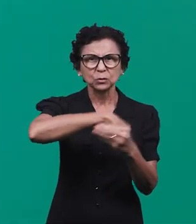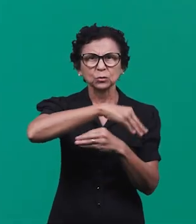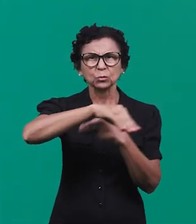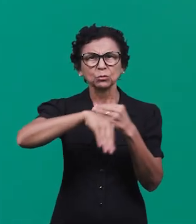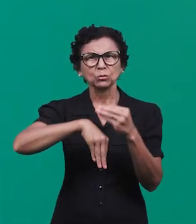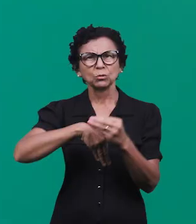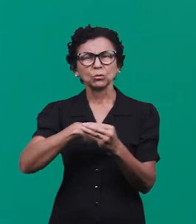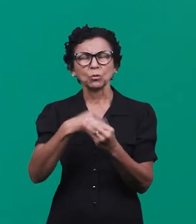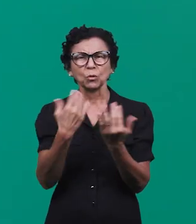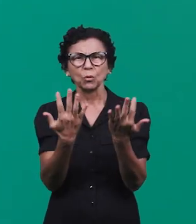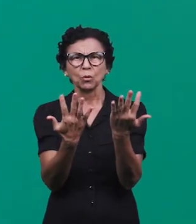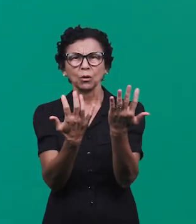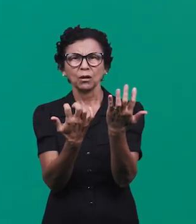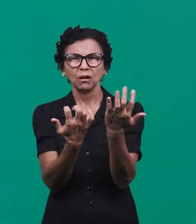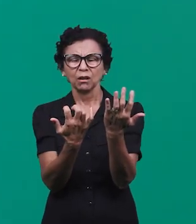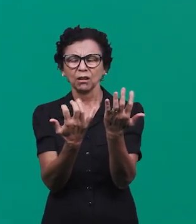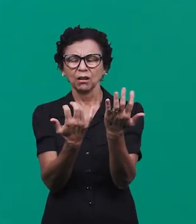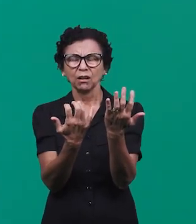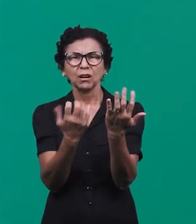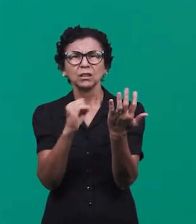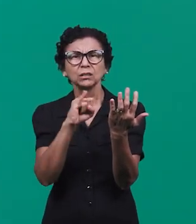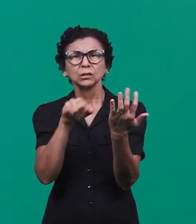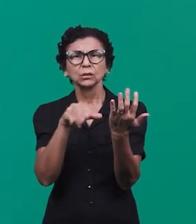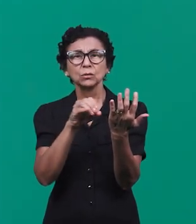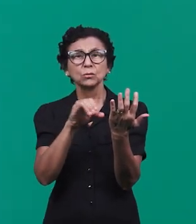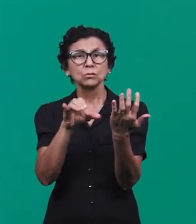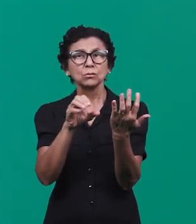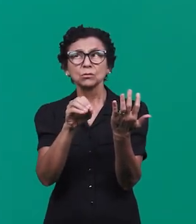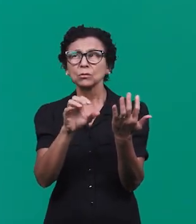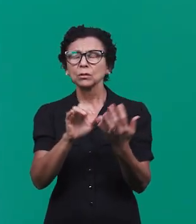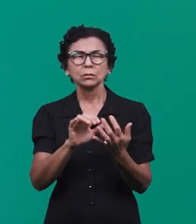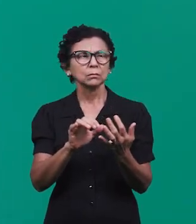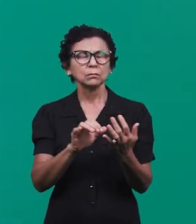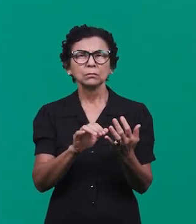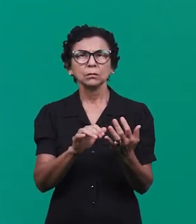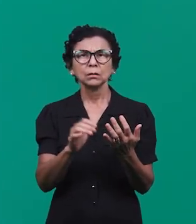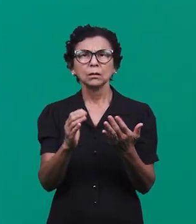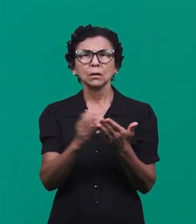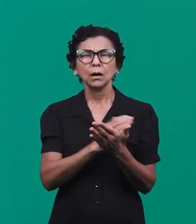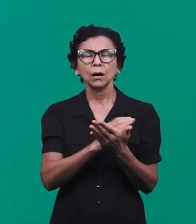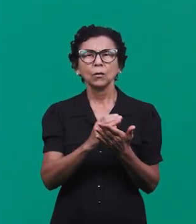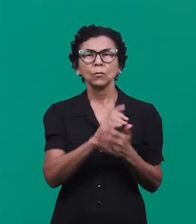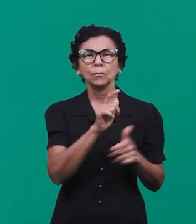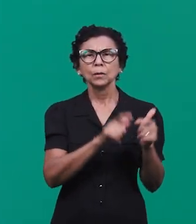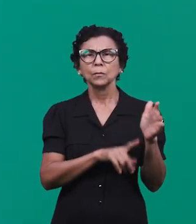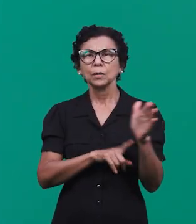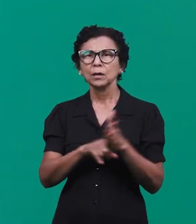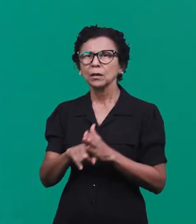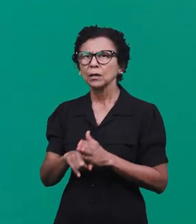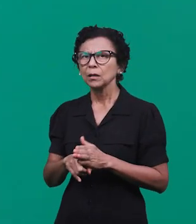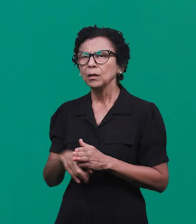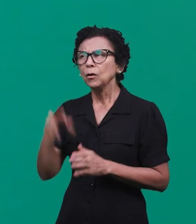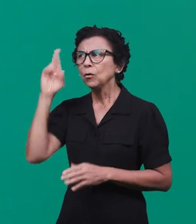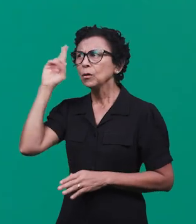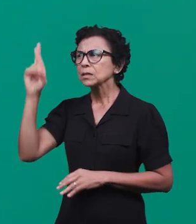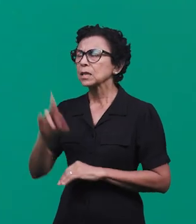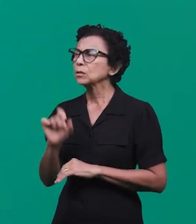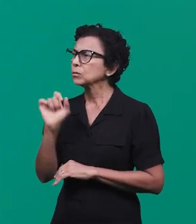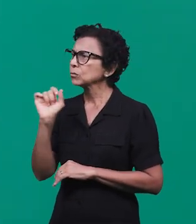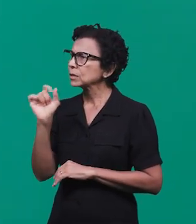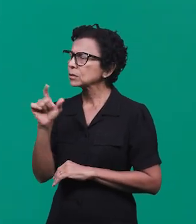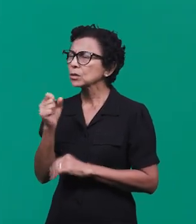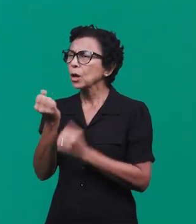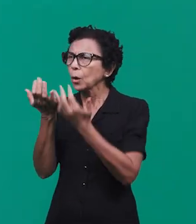joio, olha só. E alguns homens foram ali perguntar: Senhor, o senhor não plantou somente o trigo? Por que tem